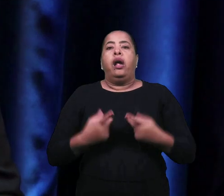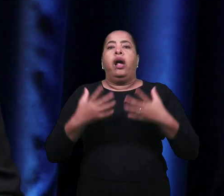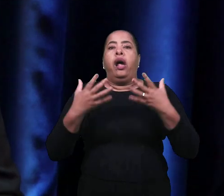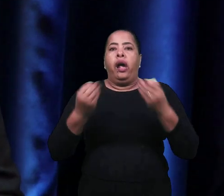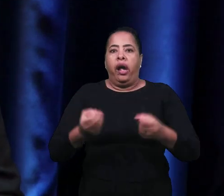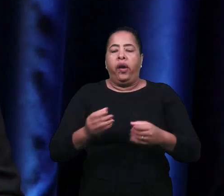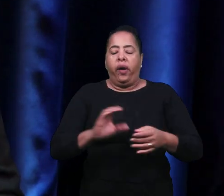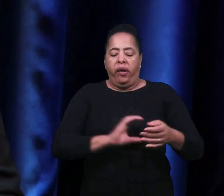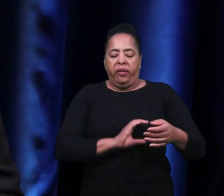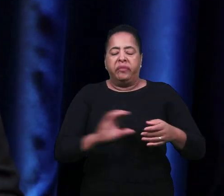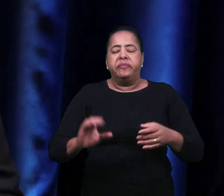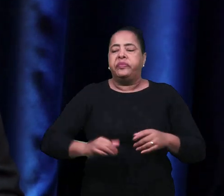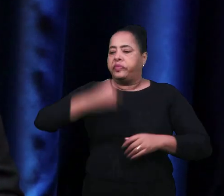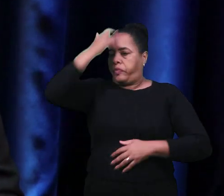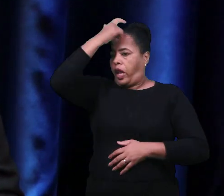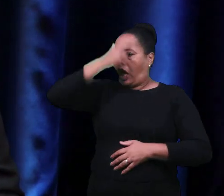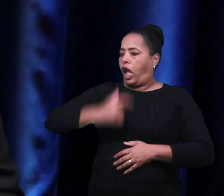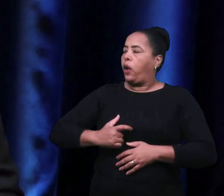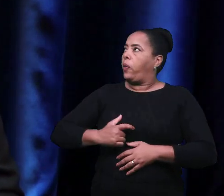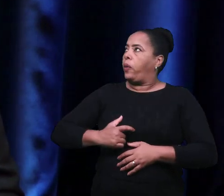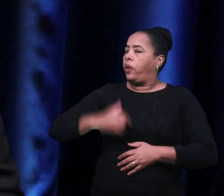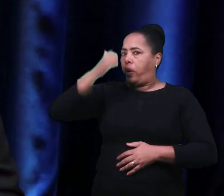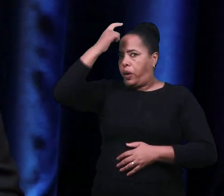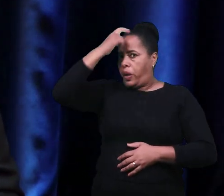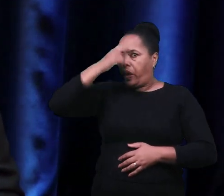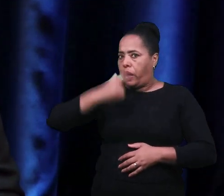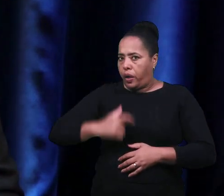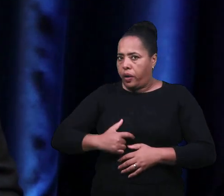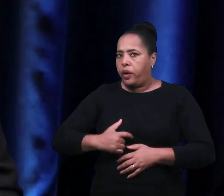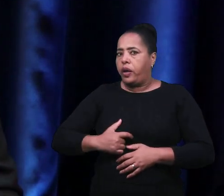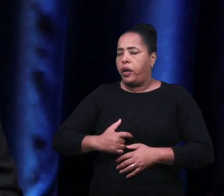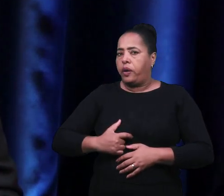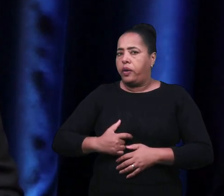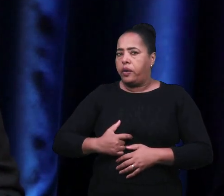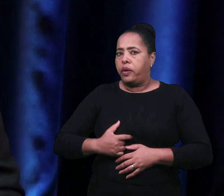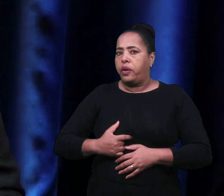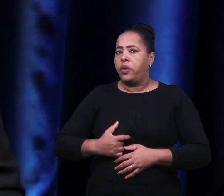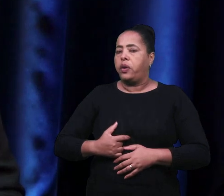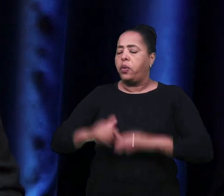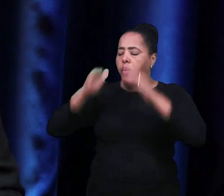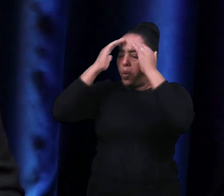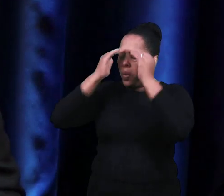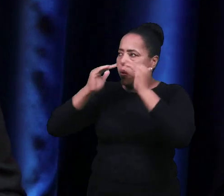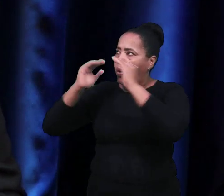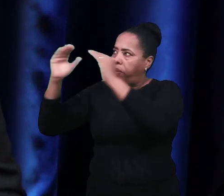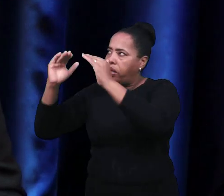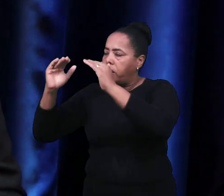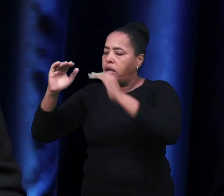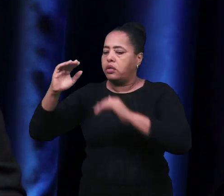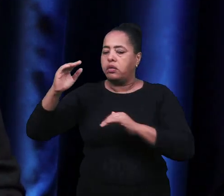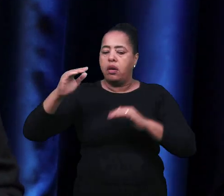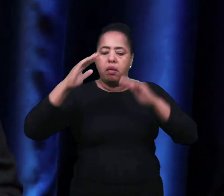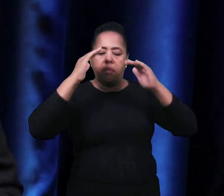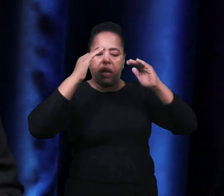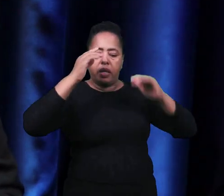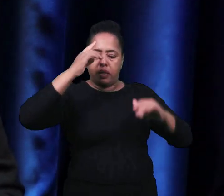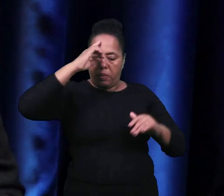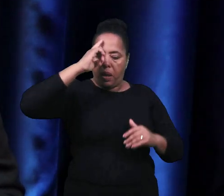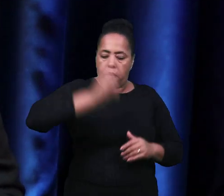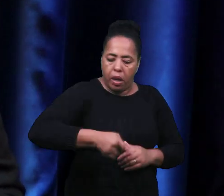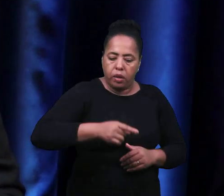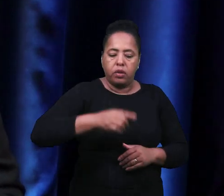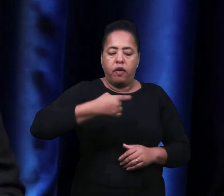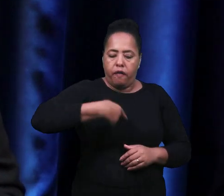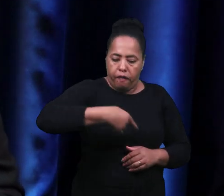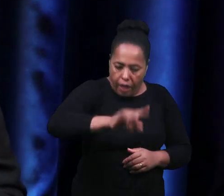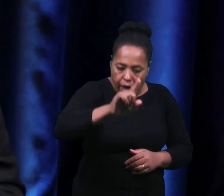diz, eu sou um homem também, sou sujeito a ordens e dou ordens também, digo vai, o